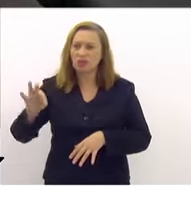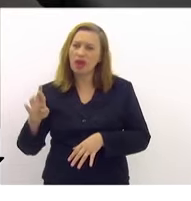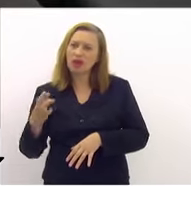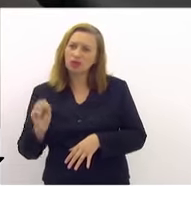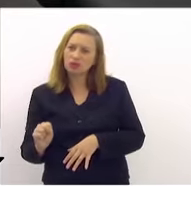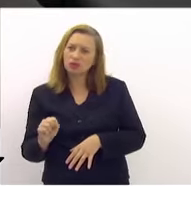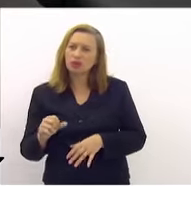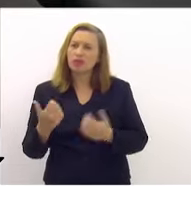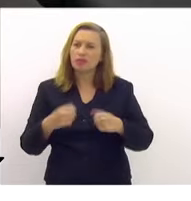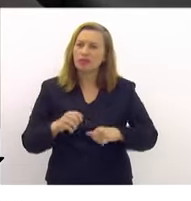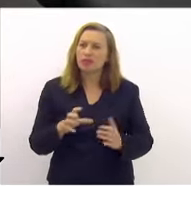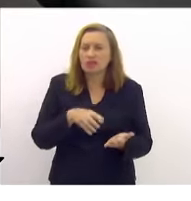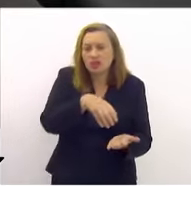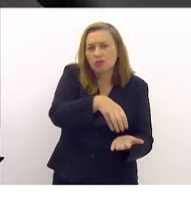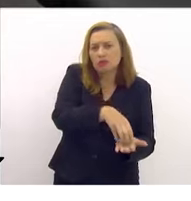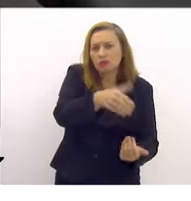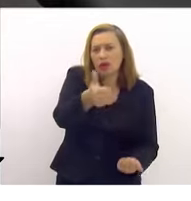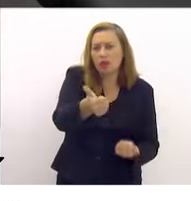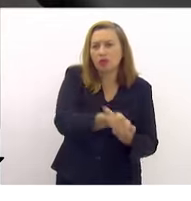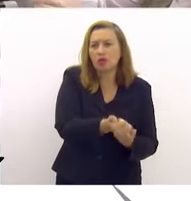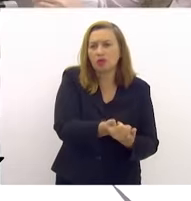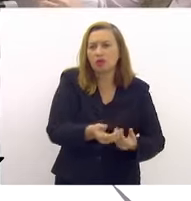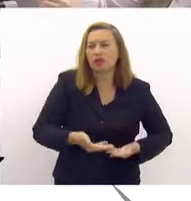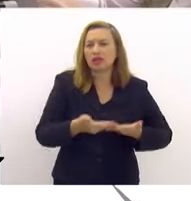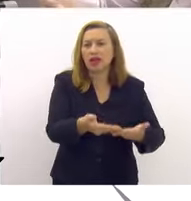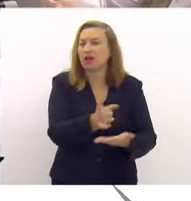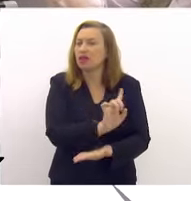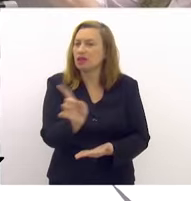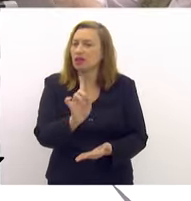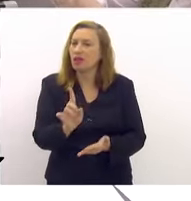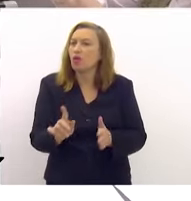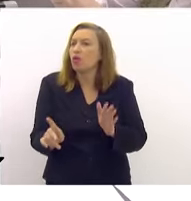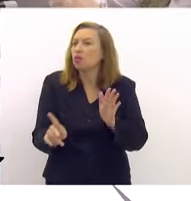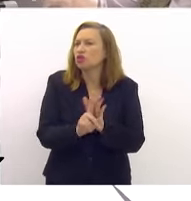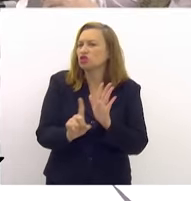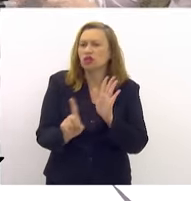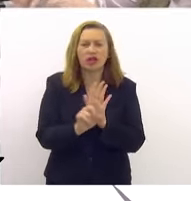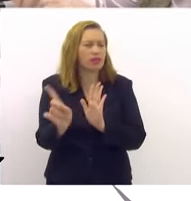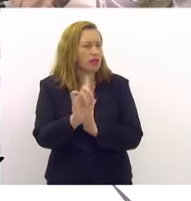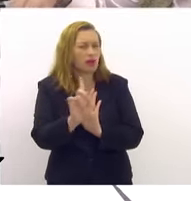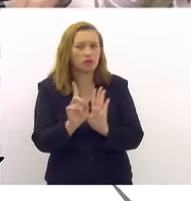oferta e procura. Não, não. O projeto de lei...